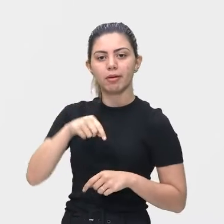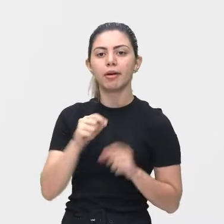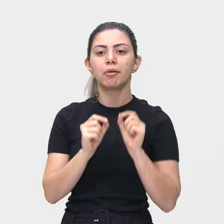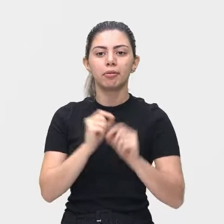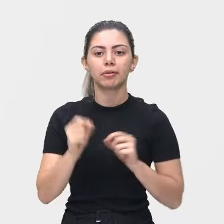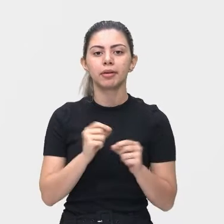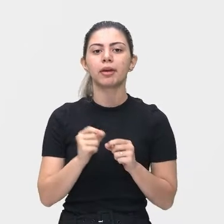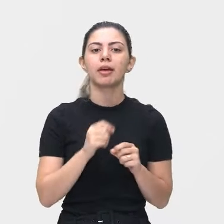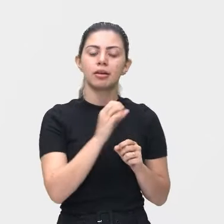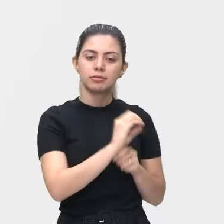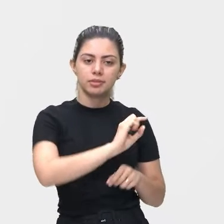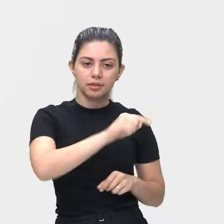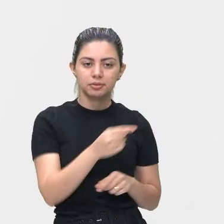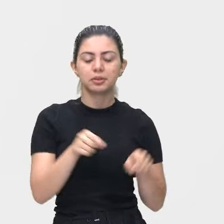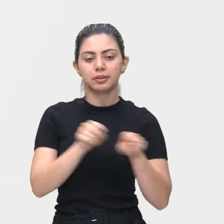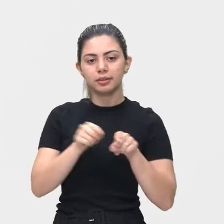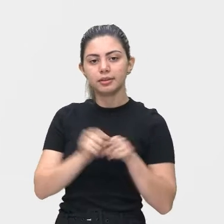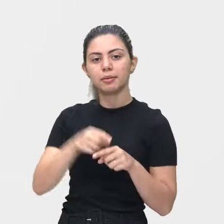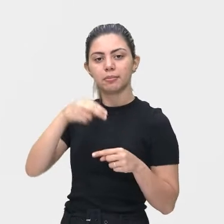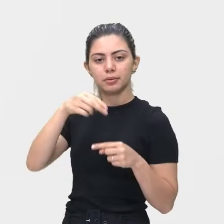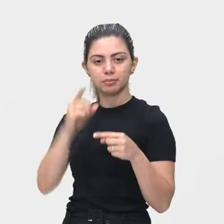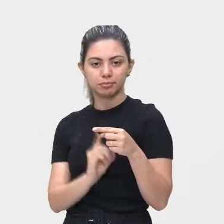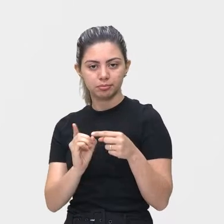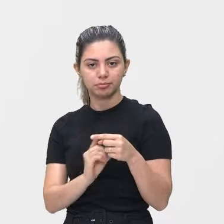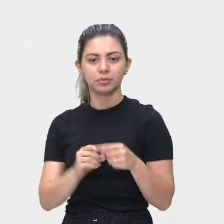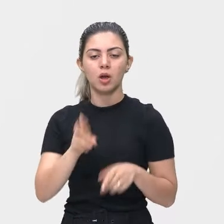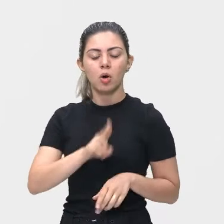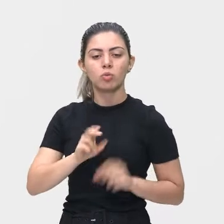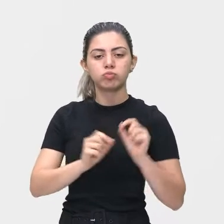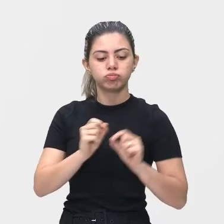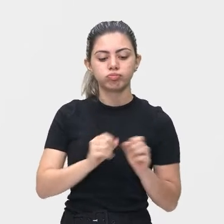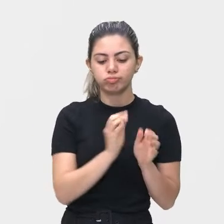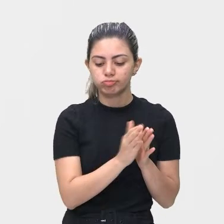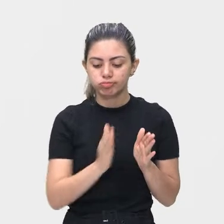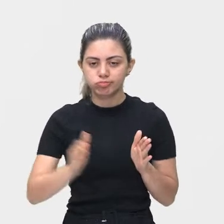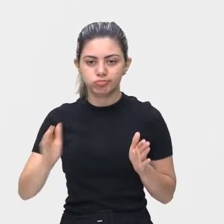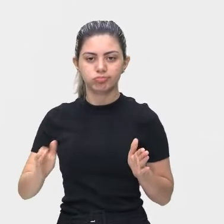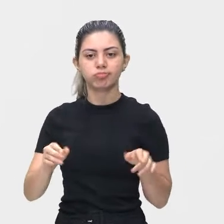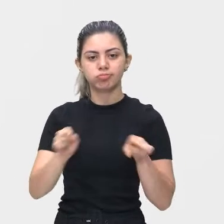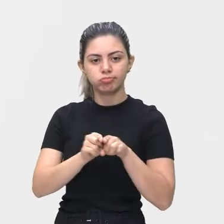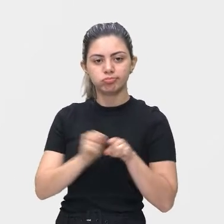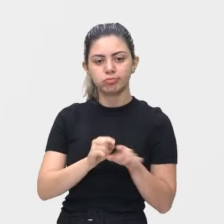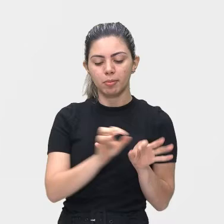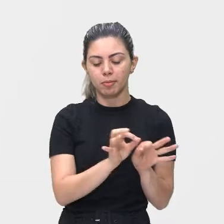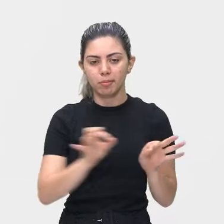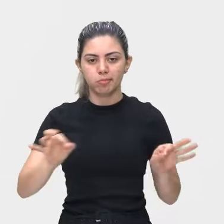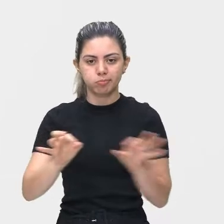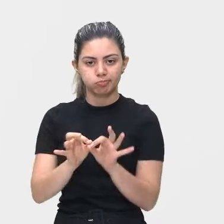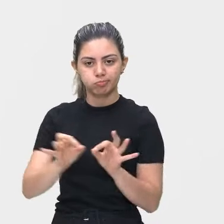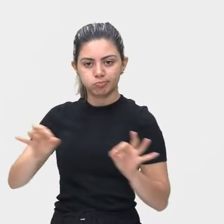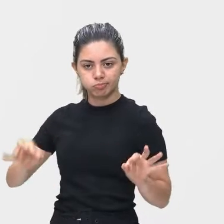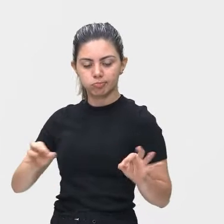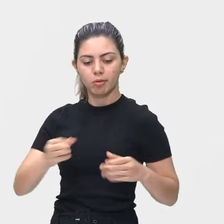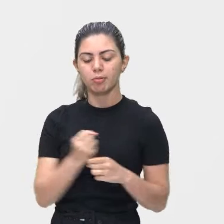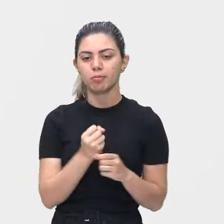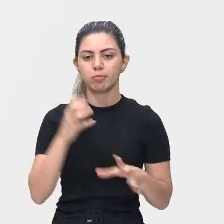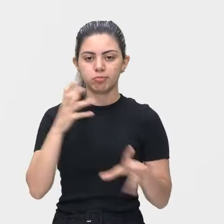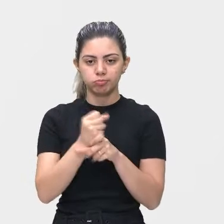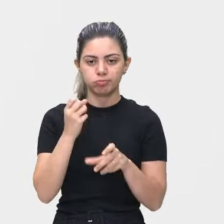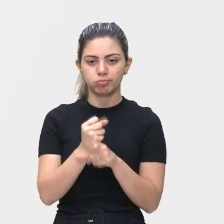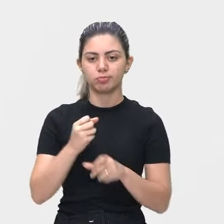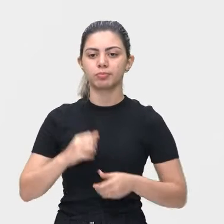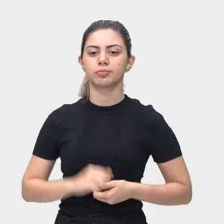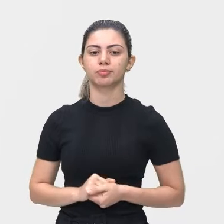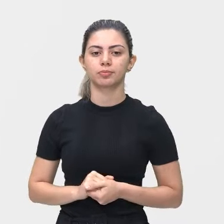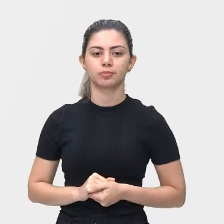representação fracionária e na decimal, usos, ordenação e associação com pontos da reta numérica